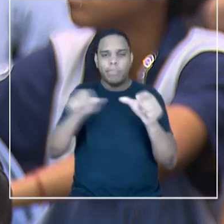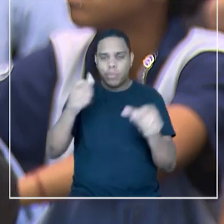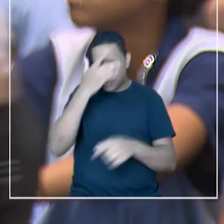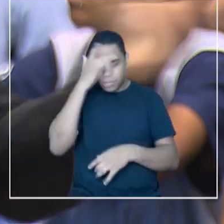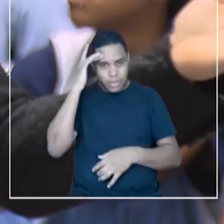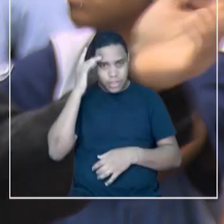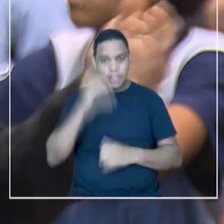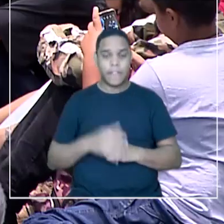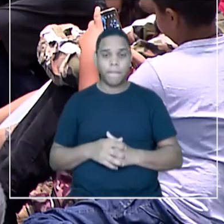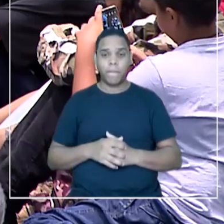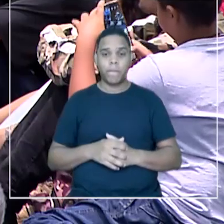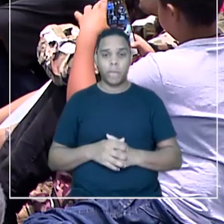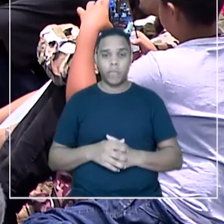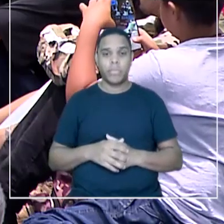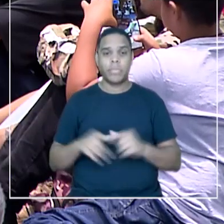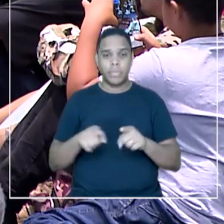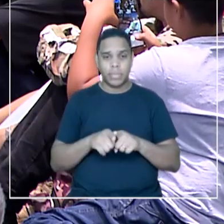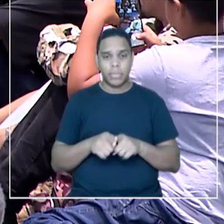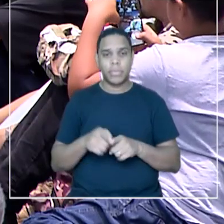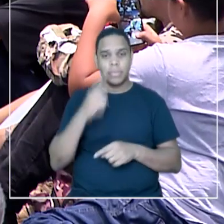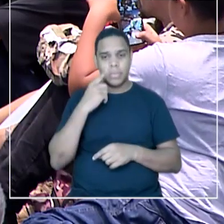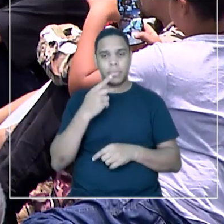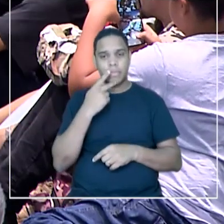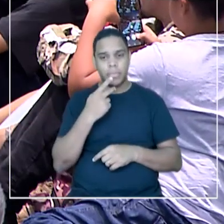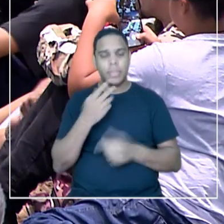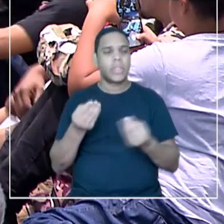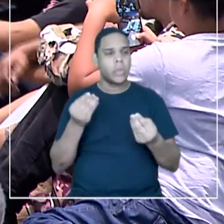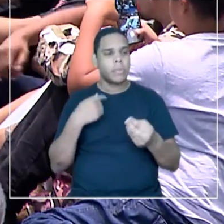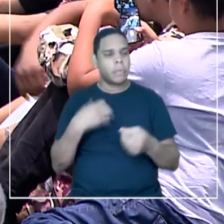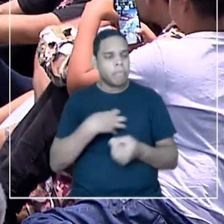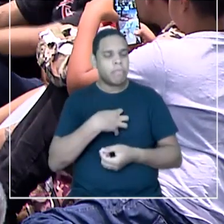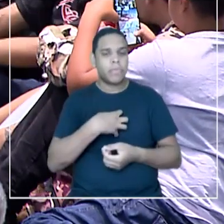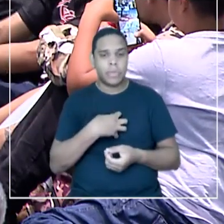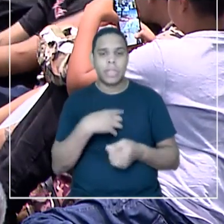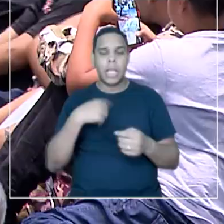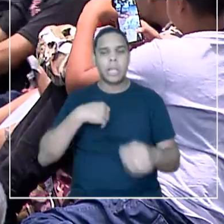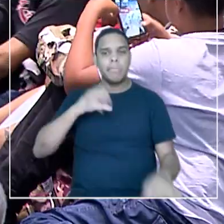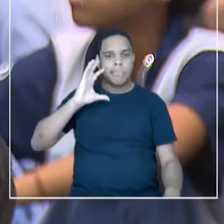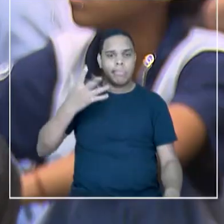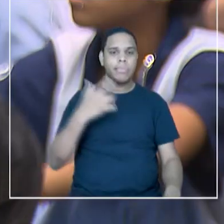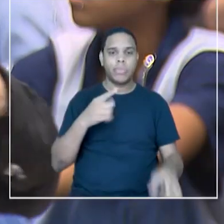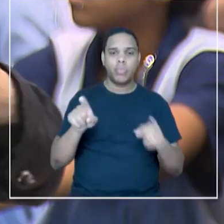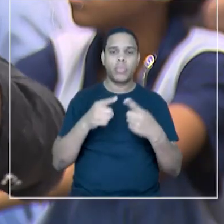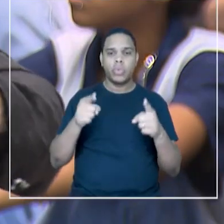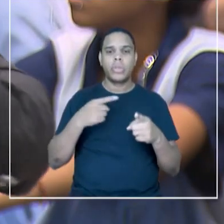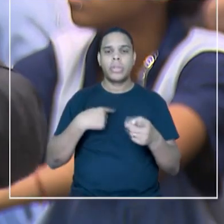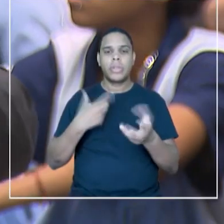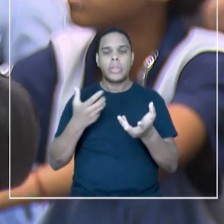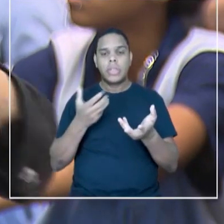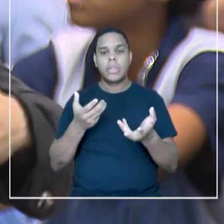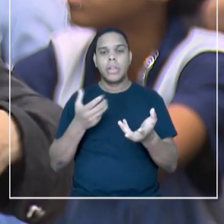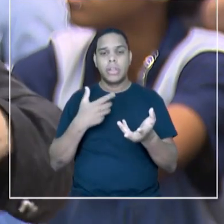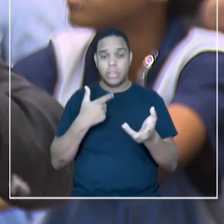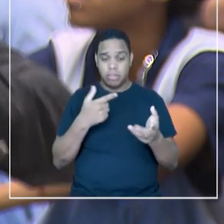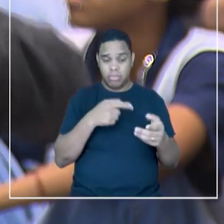músicas, inclusive das Racionais, que eu falava, pô, caraca, mexi e tal. Então, eu decidi fazer uma música que eu pudesse, de alguma forma, sair um pouco